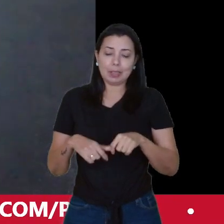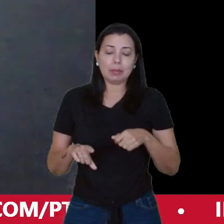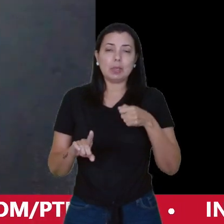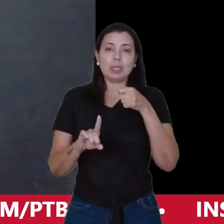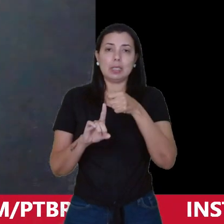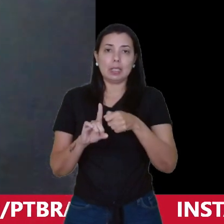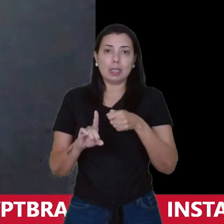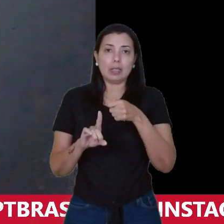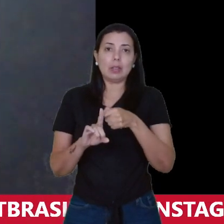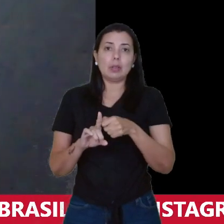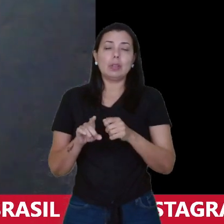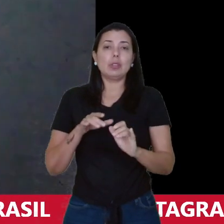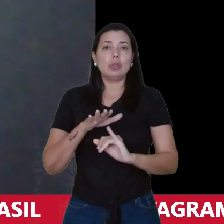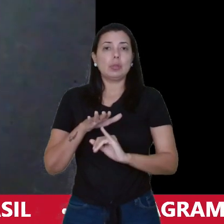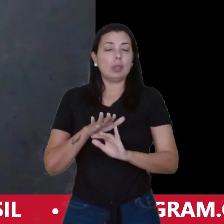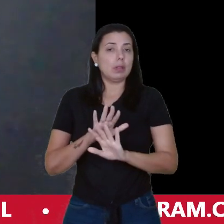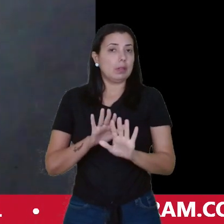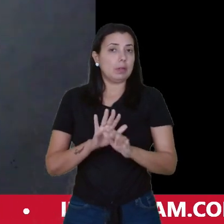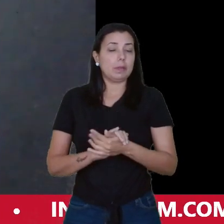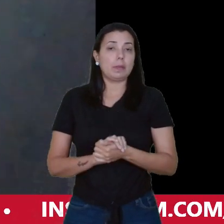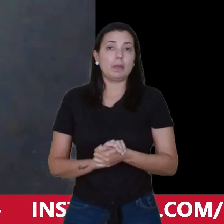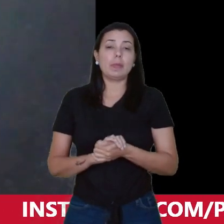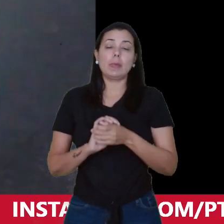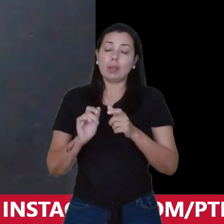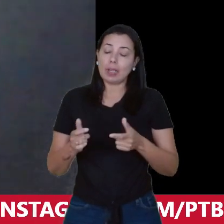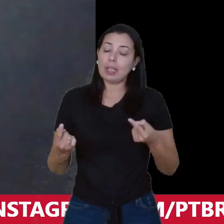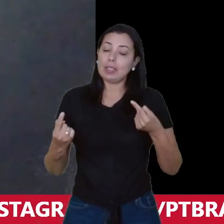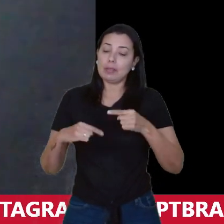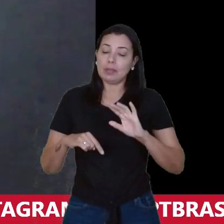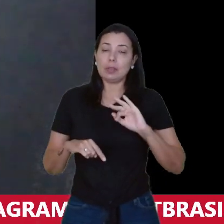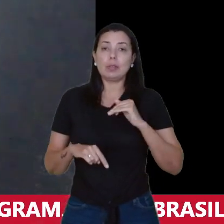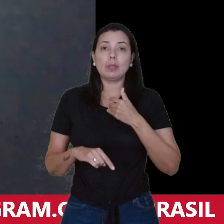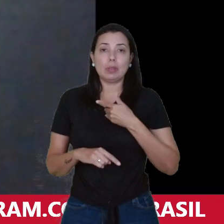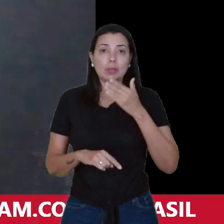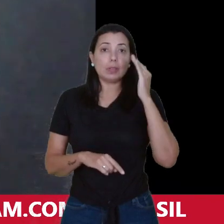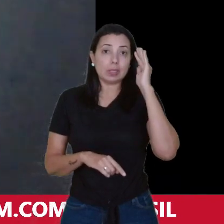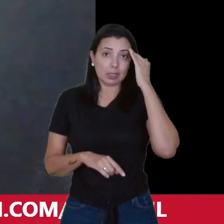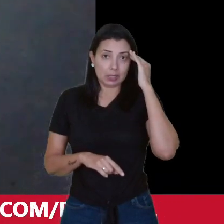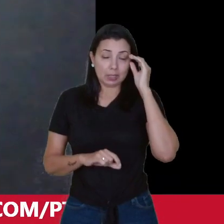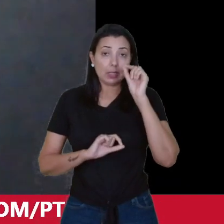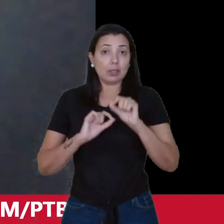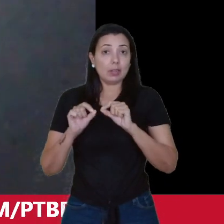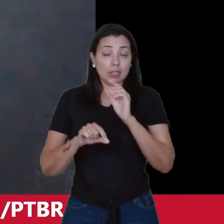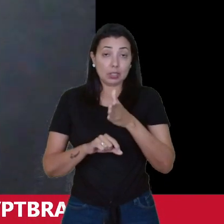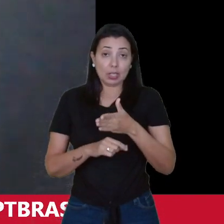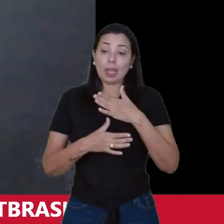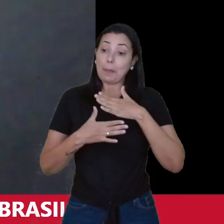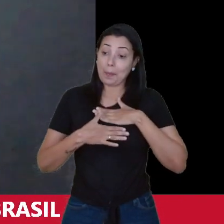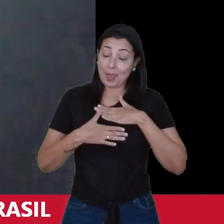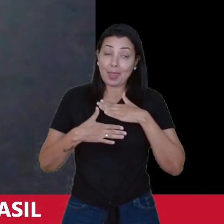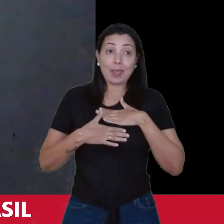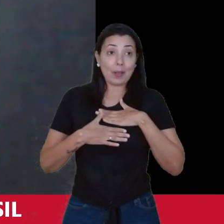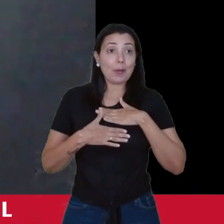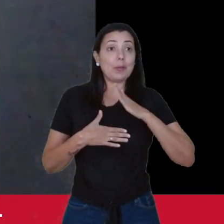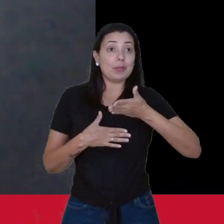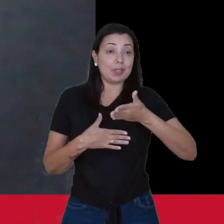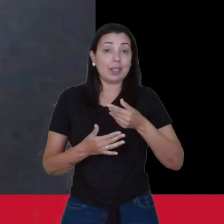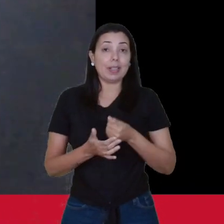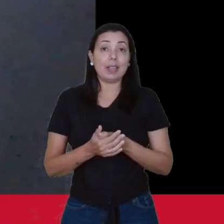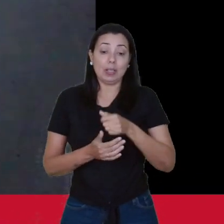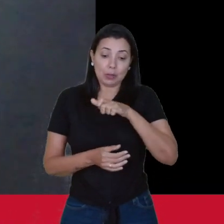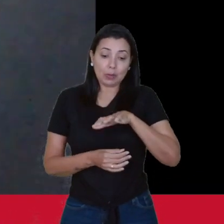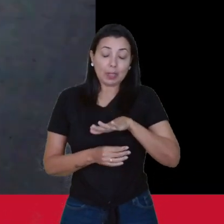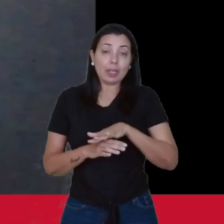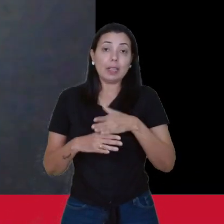luta institucional. E é um grande desafio nosso entender, que já é meu, né? Já estou nesse